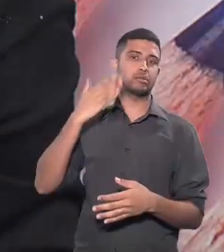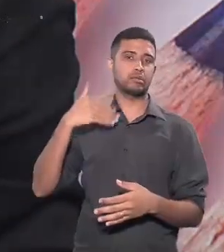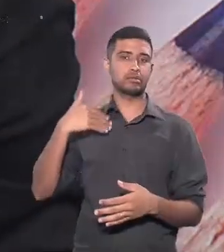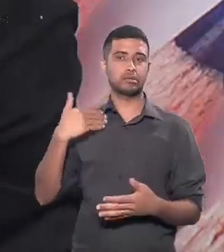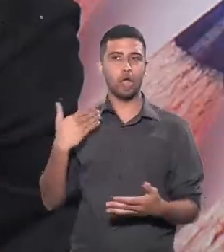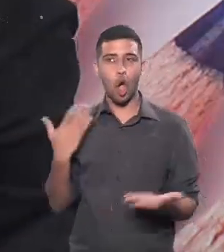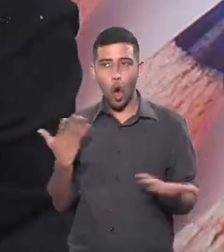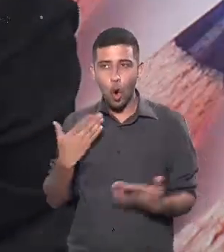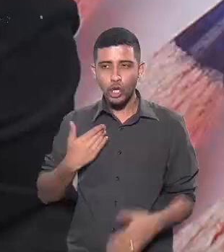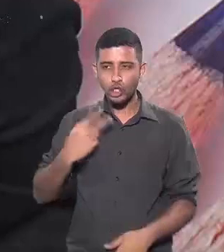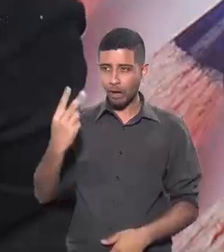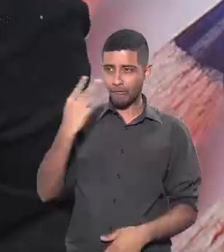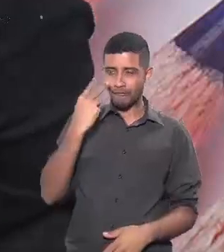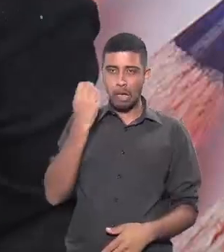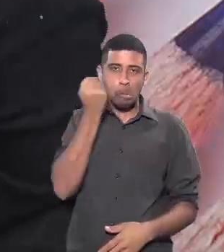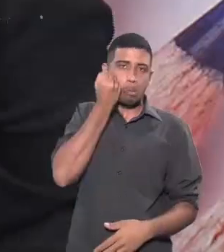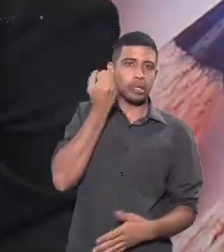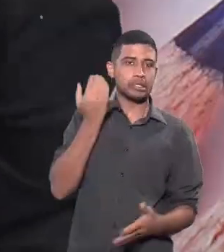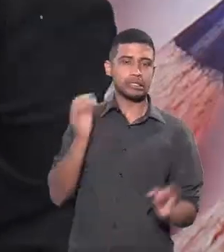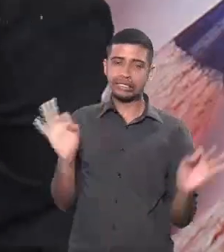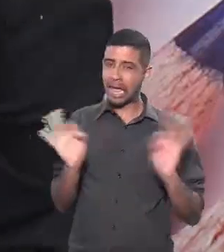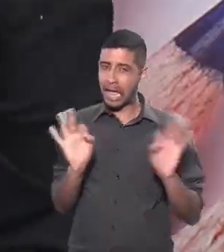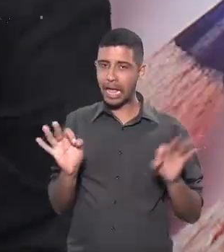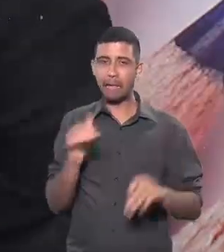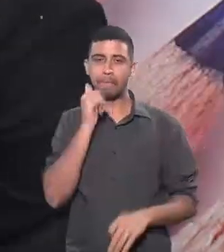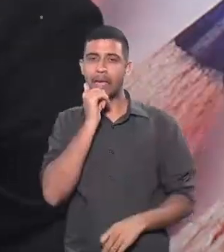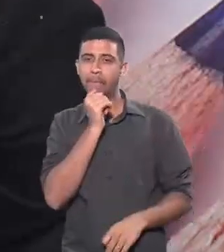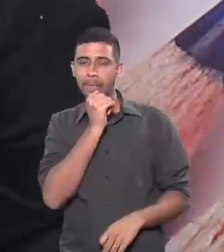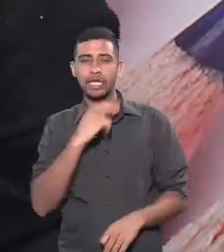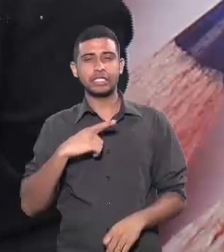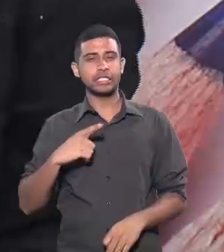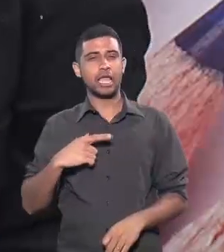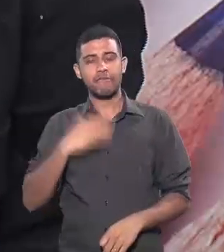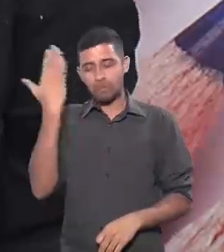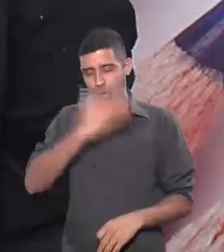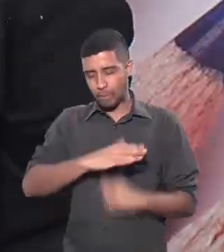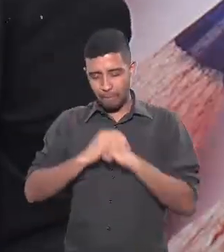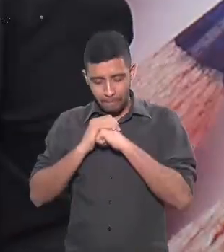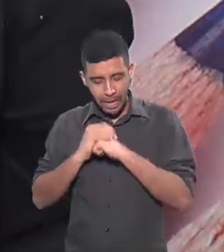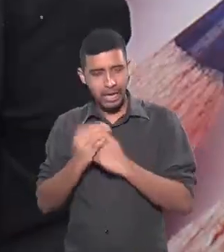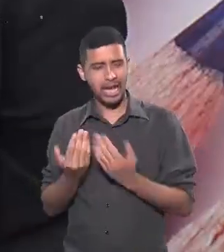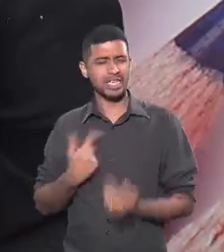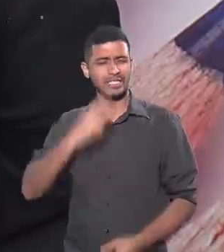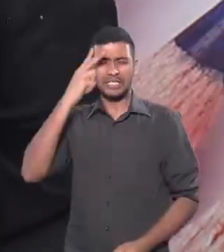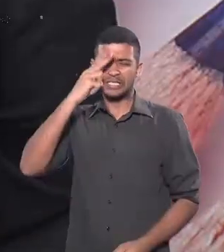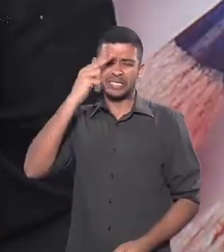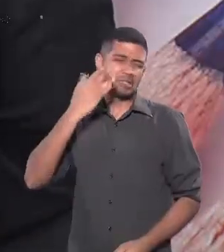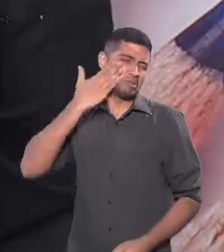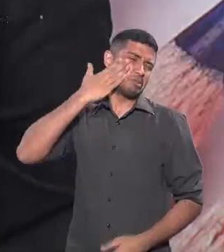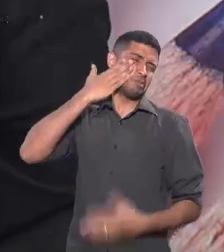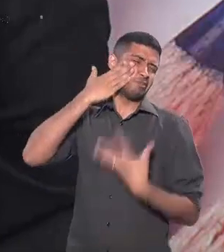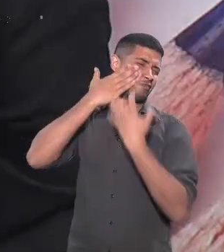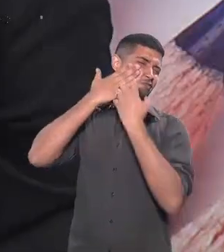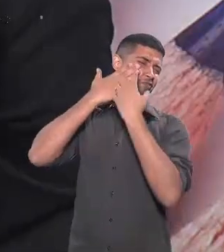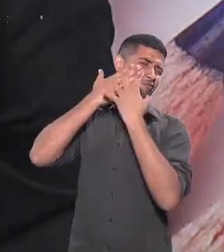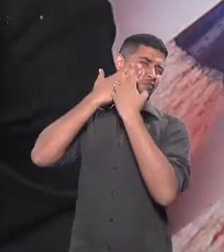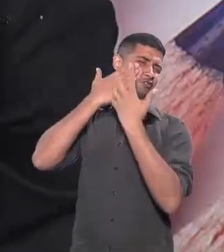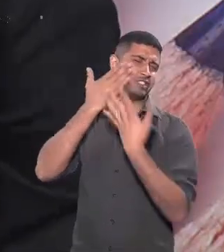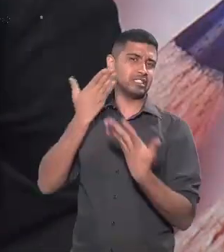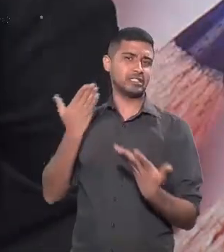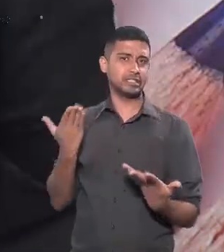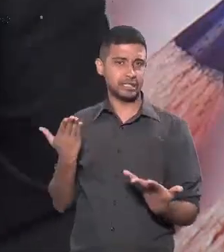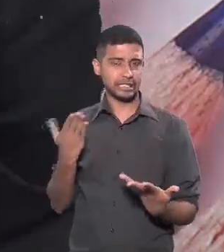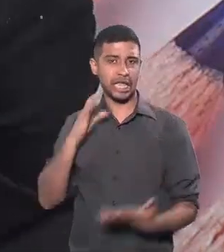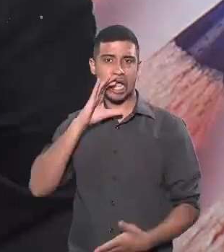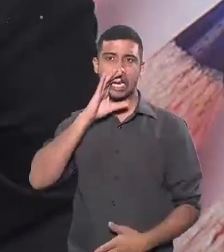sei como até hoje, não tenho marca. Enfim, minha mãe fez promessa, mas foi uma coisa, eu só lembro daquela ardência, aquele